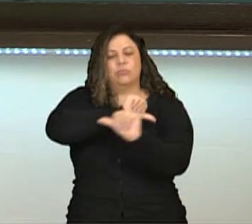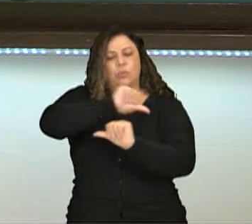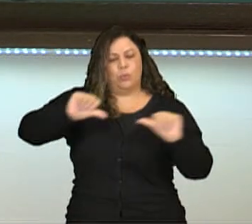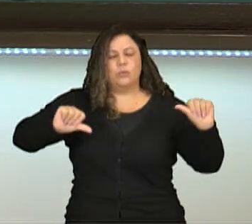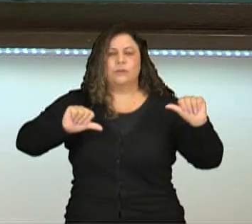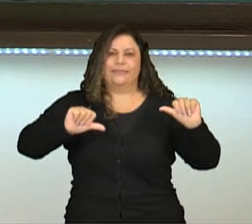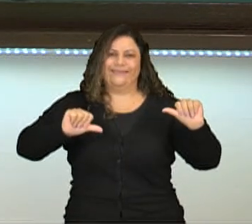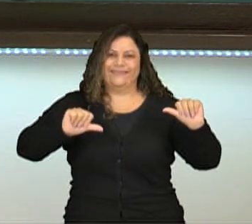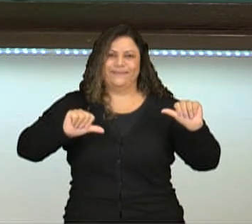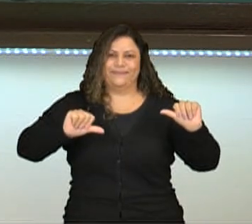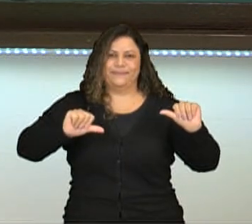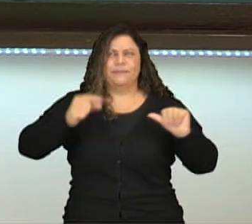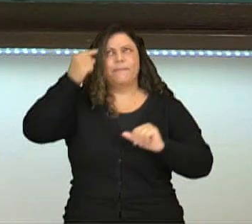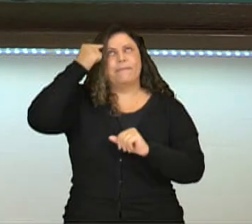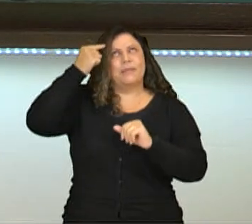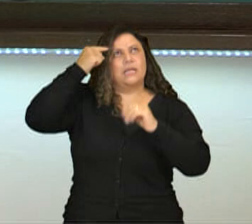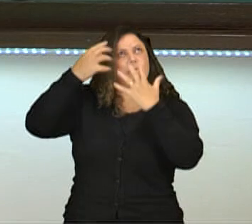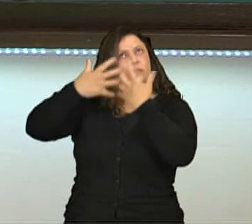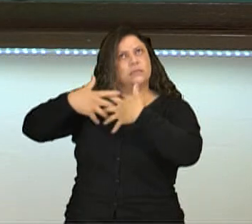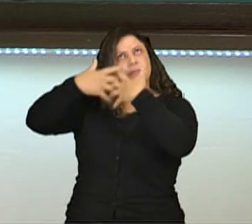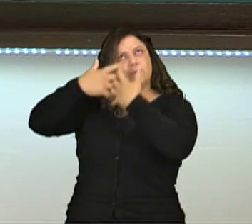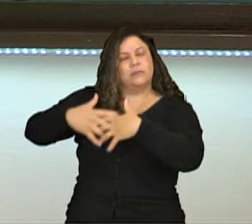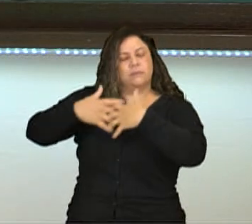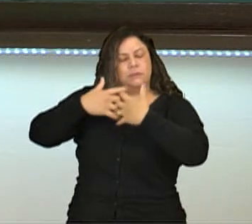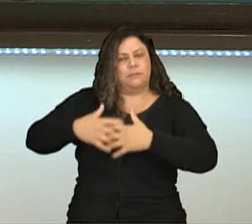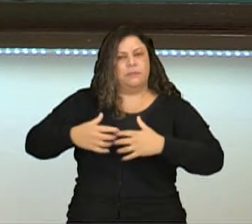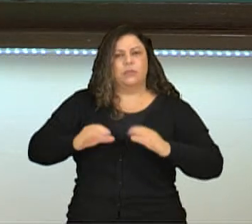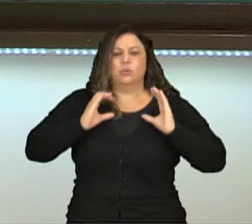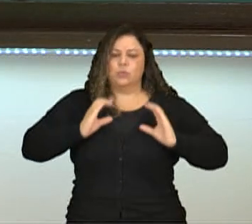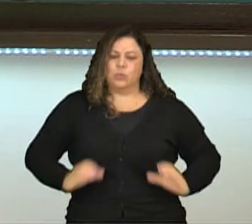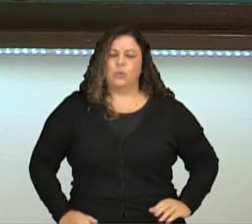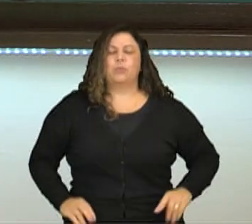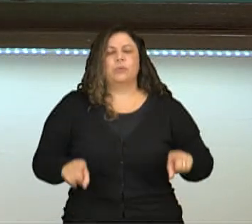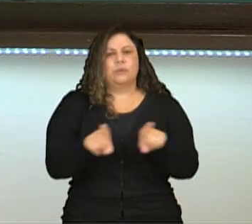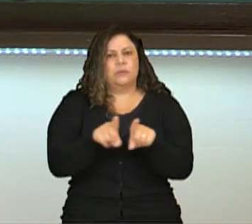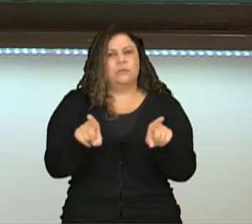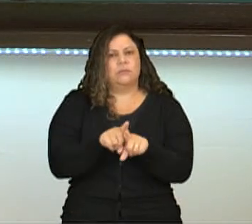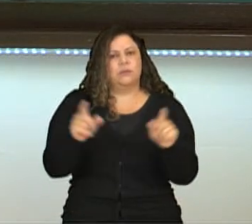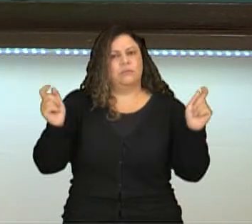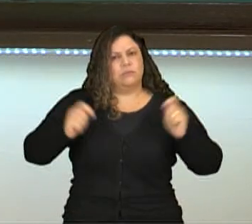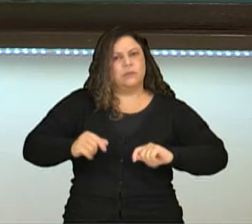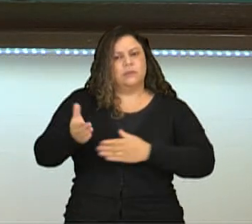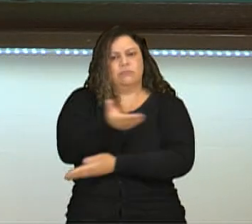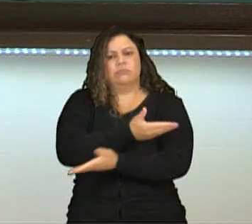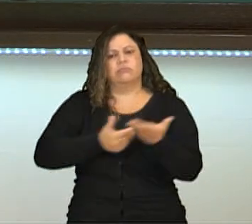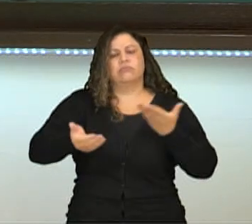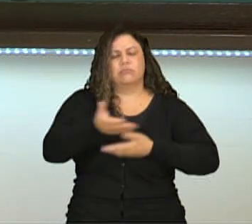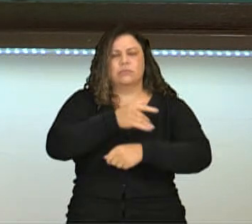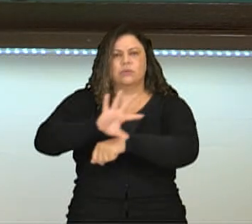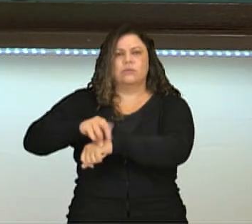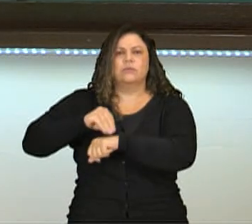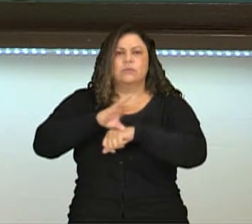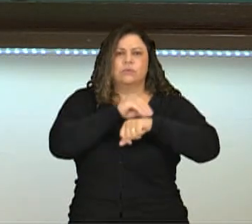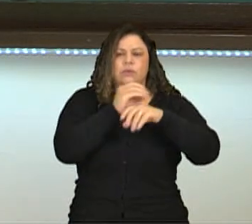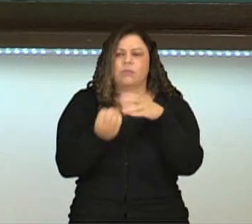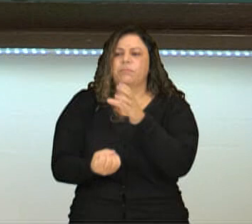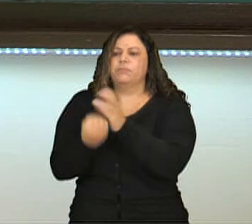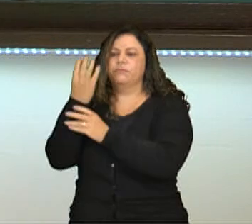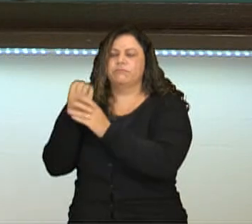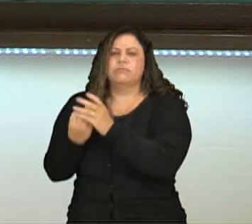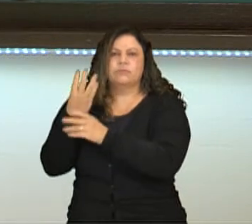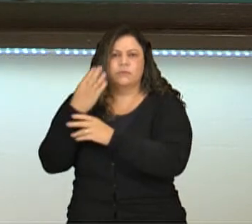por uma mudança de pensamento, por uma mudança de postura, vai passar a conviver então com esse conhecimento que vai surgir e com